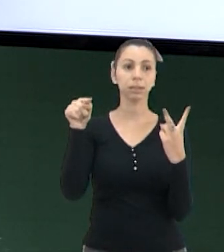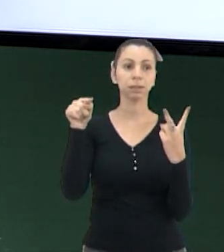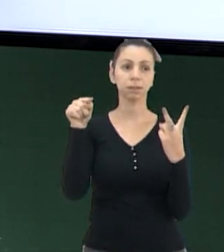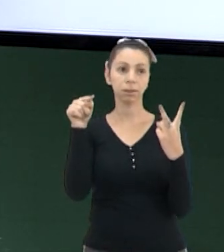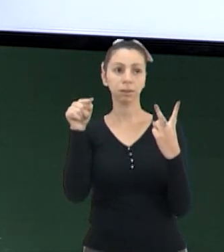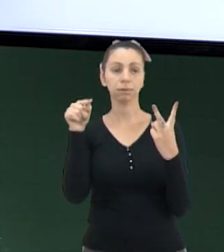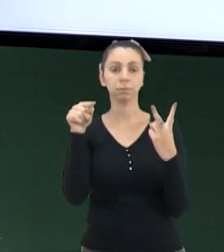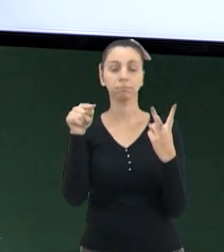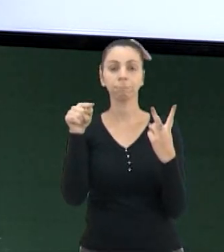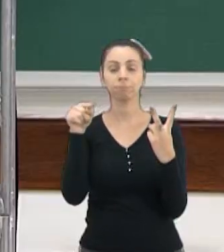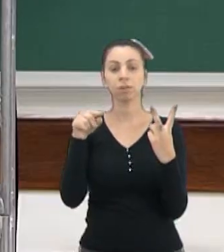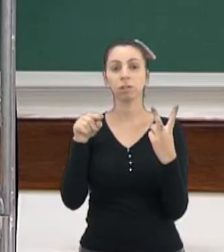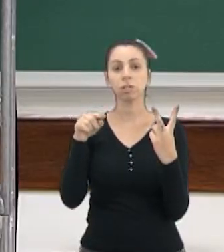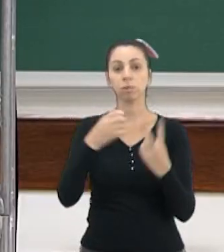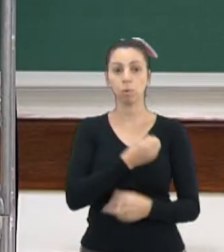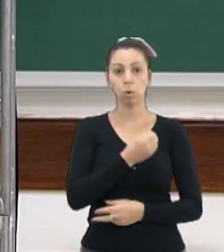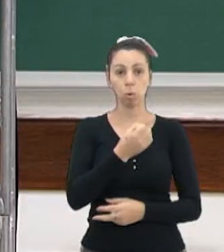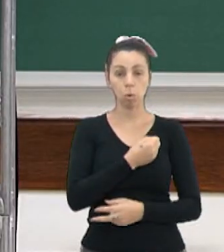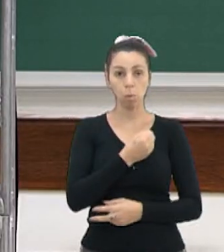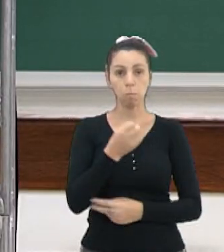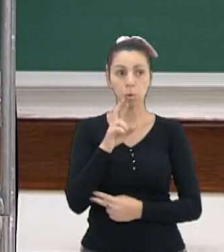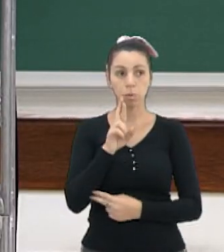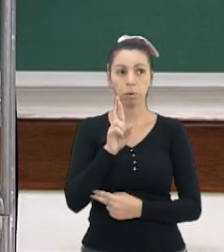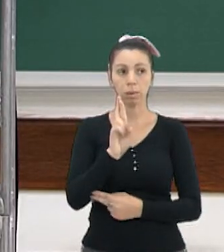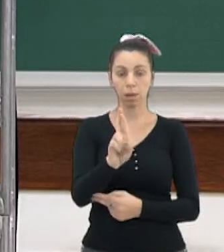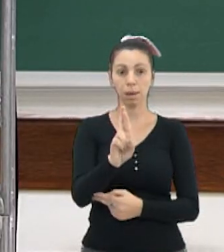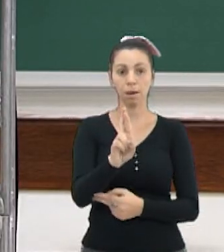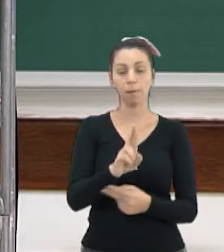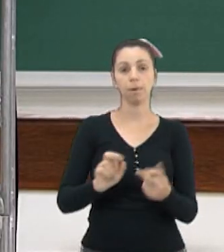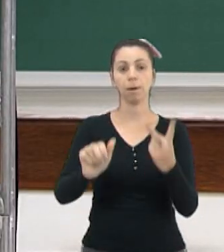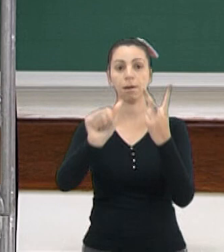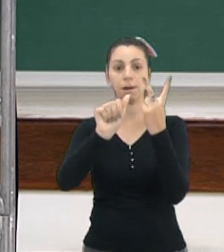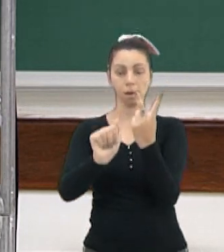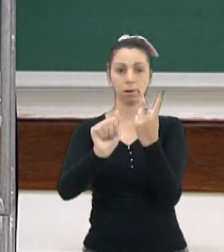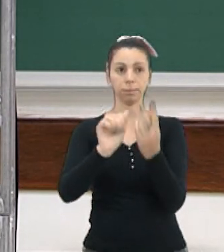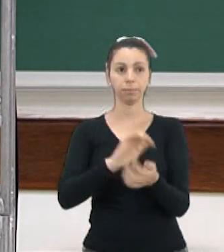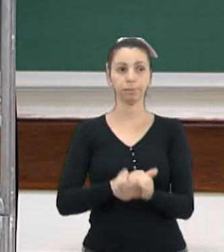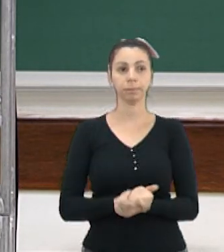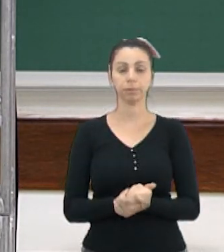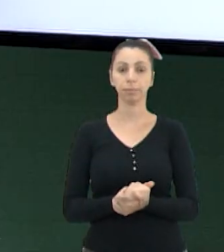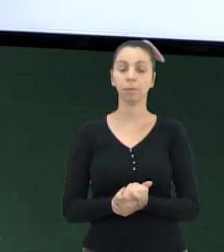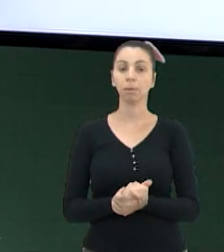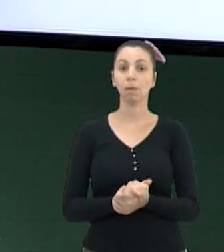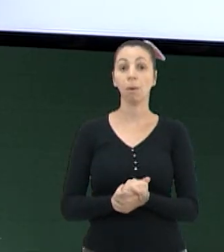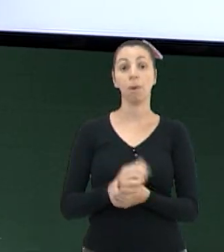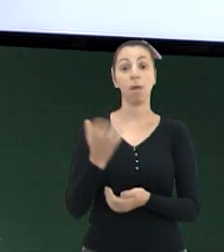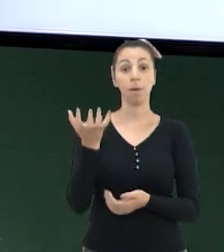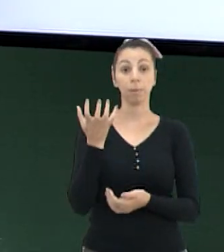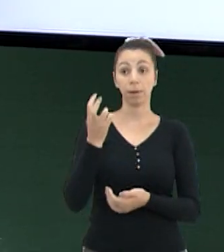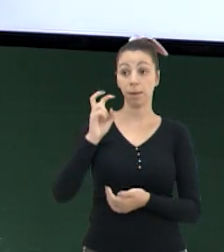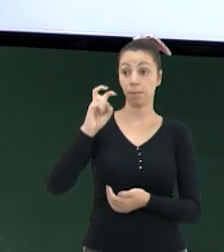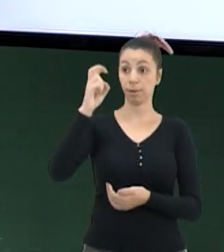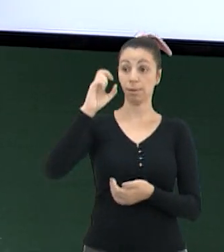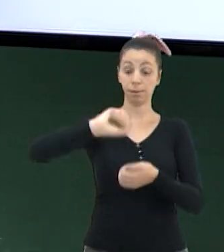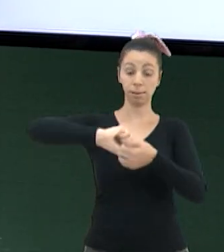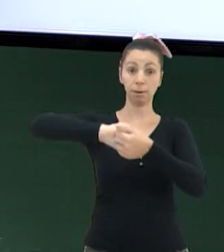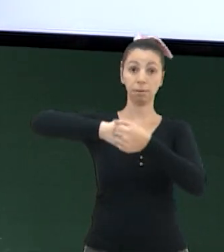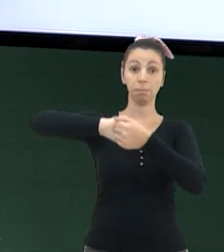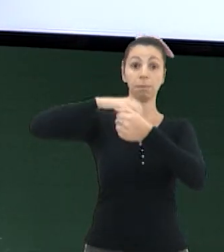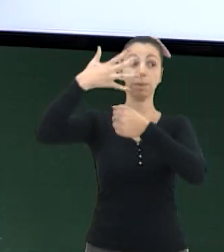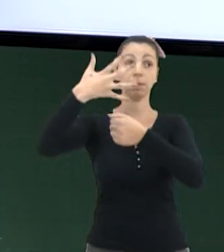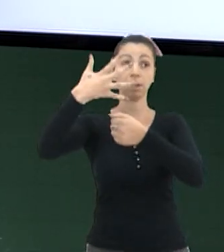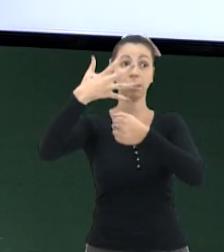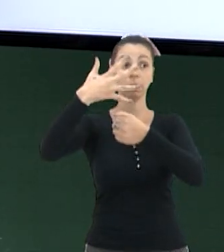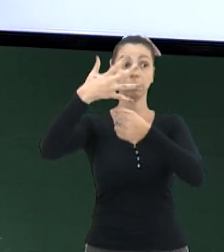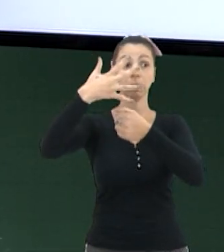número real A. Joia! A quinta potência do número real B. Eu quero a quinta potência do